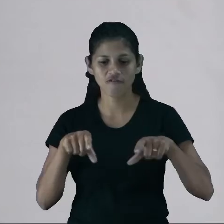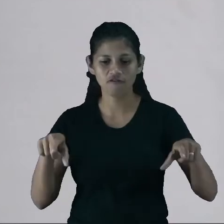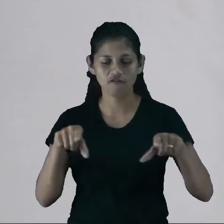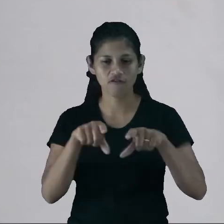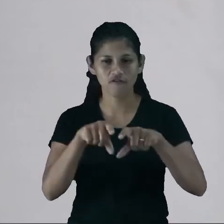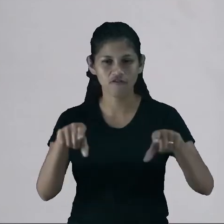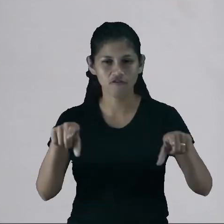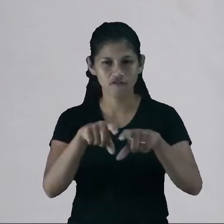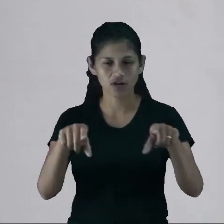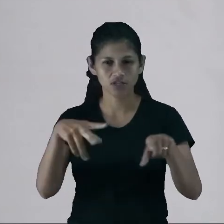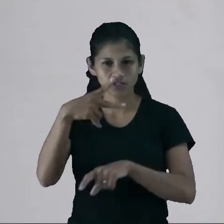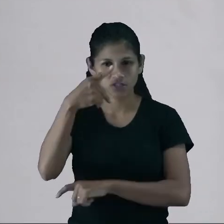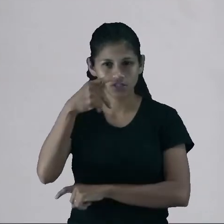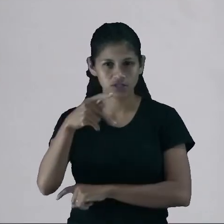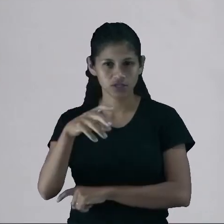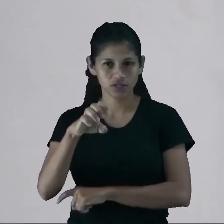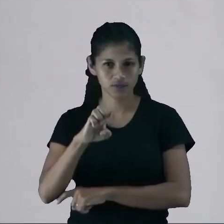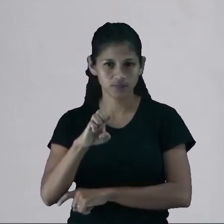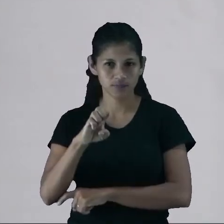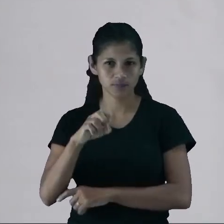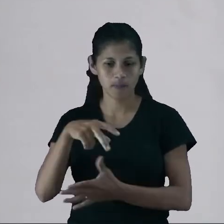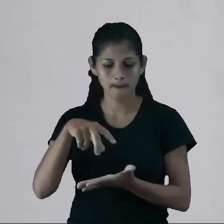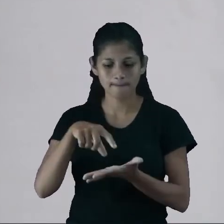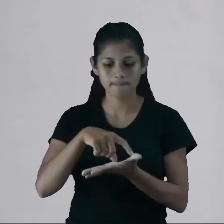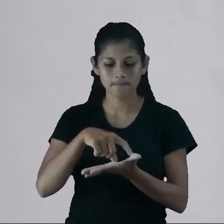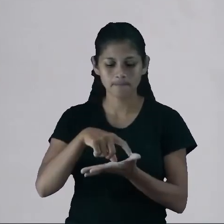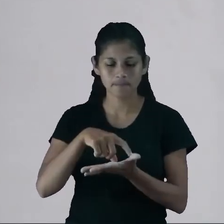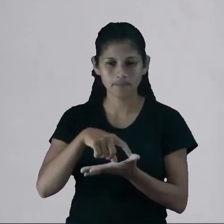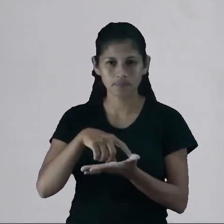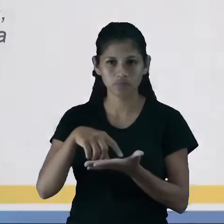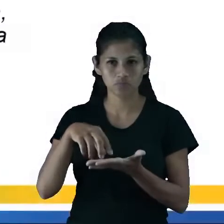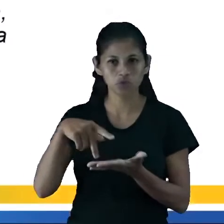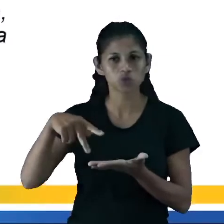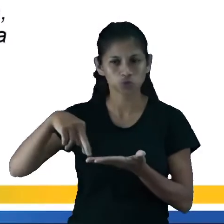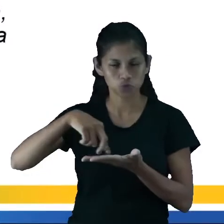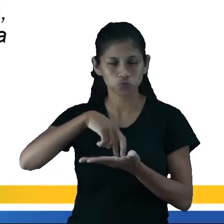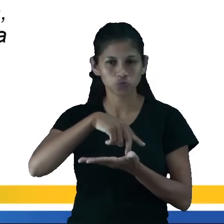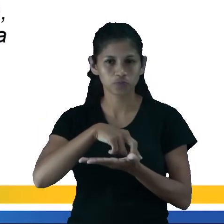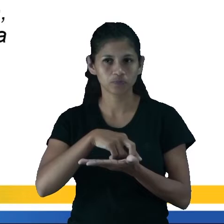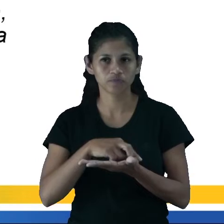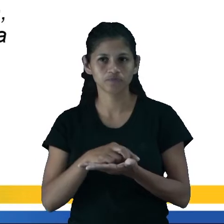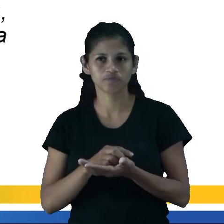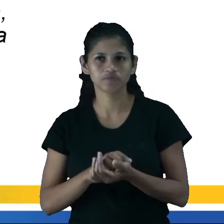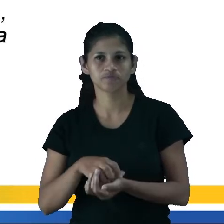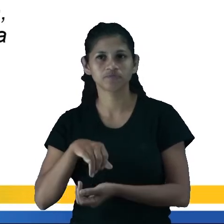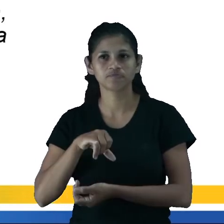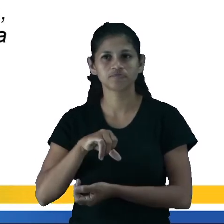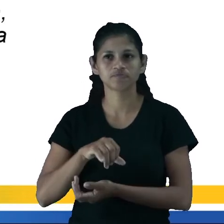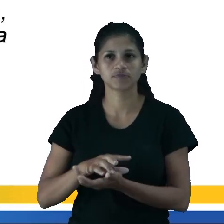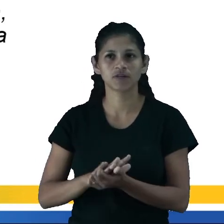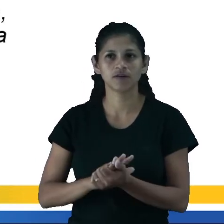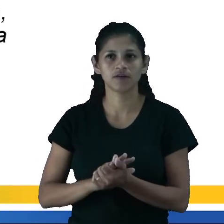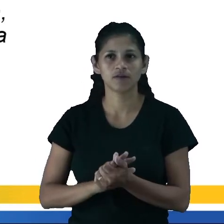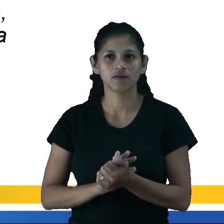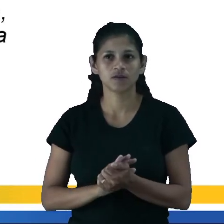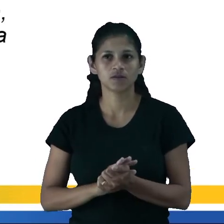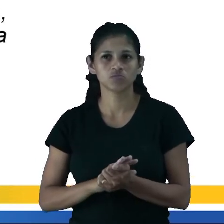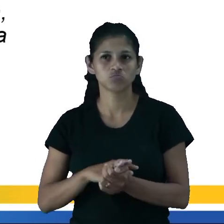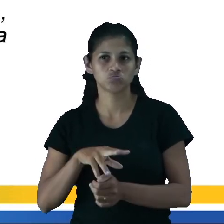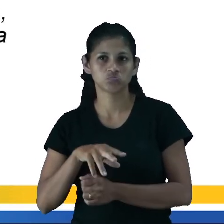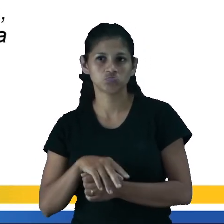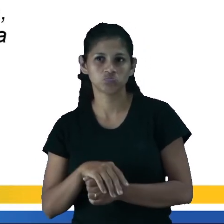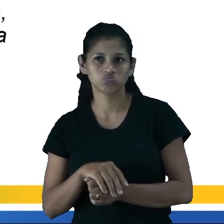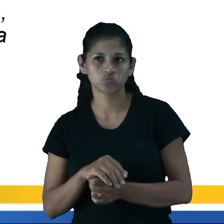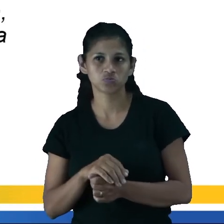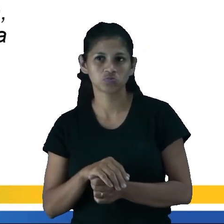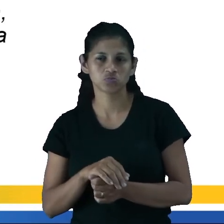poder evitar aí riscos de acidente. Desenvolver também hidrovias para aproveitar os rios como meio